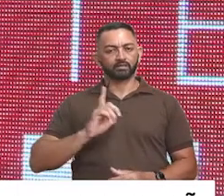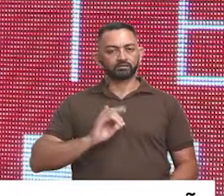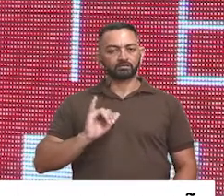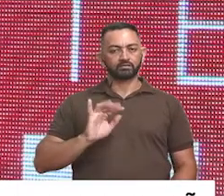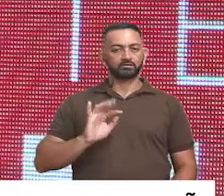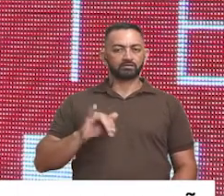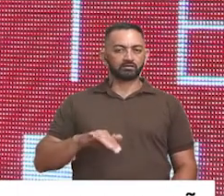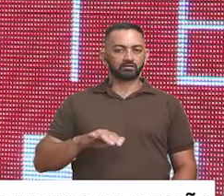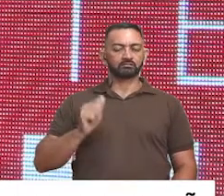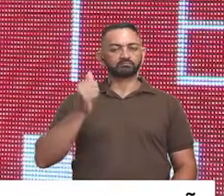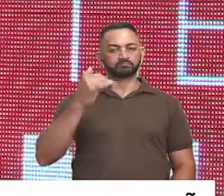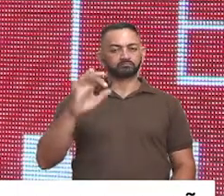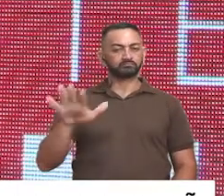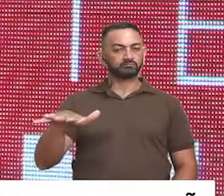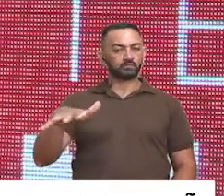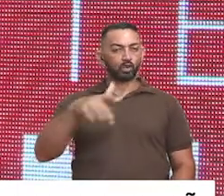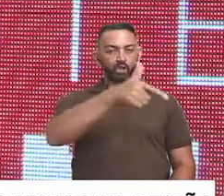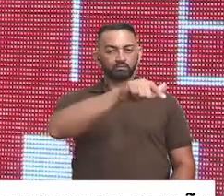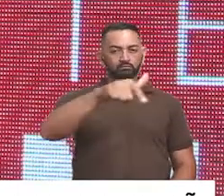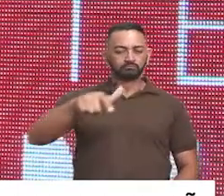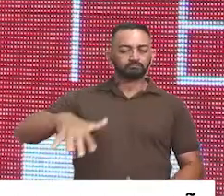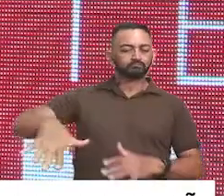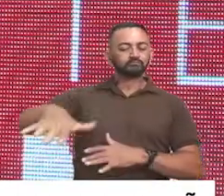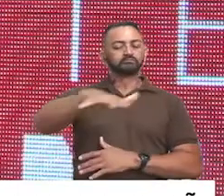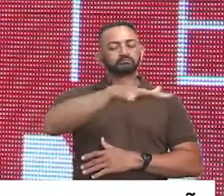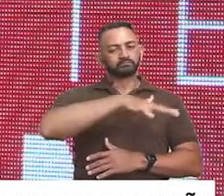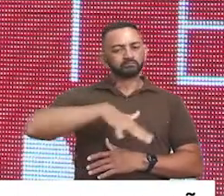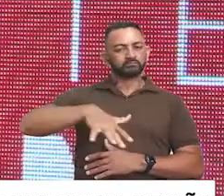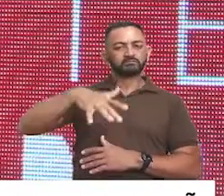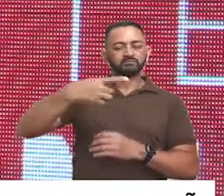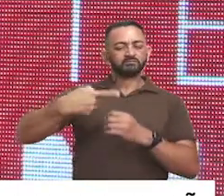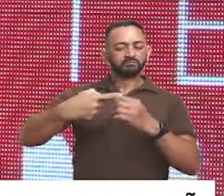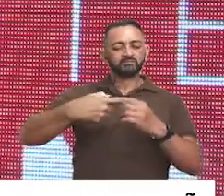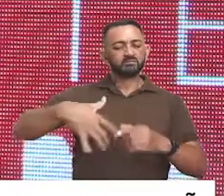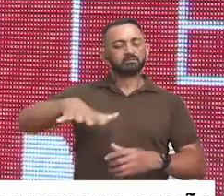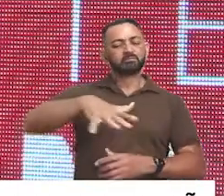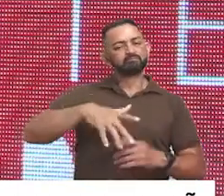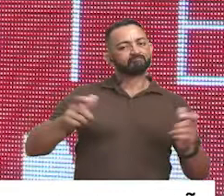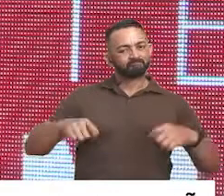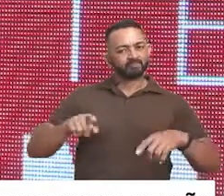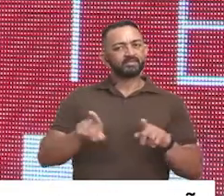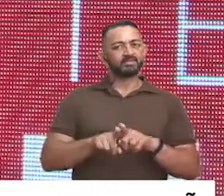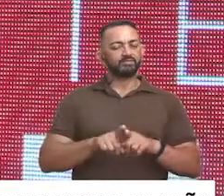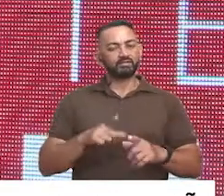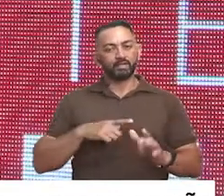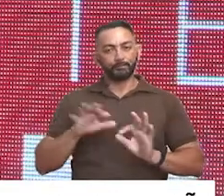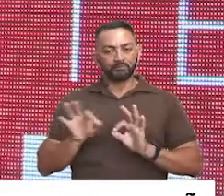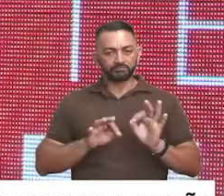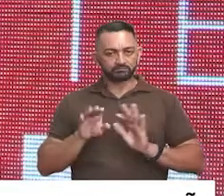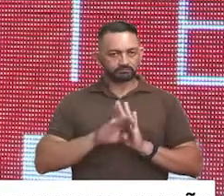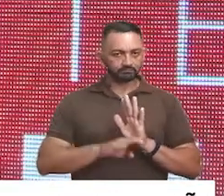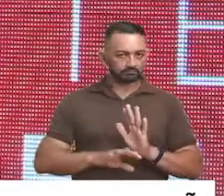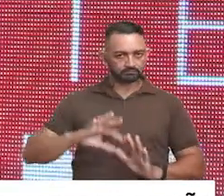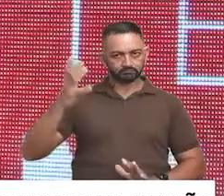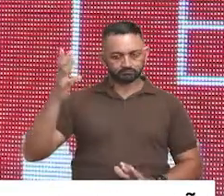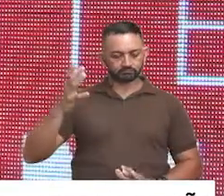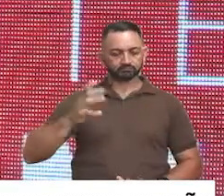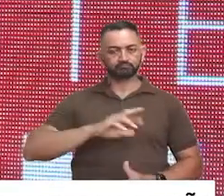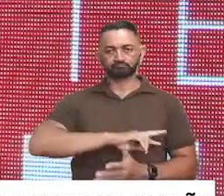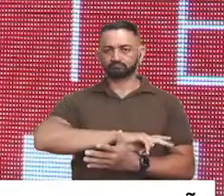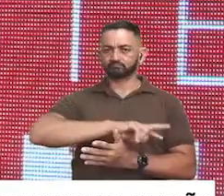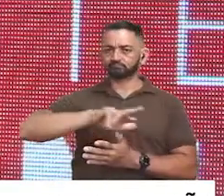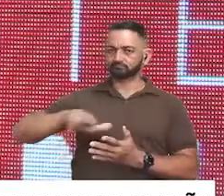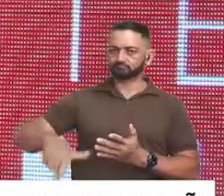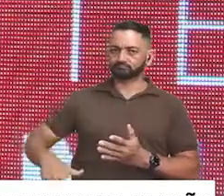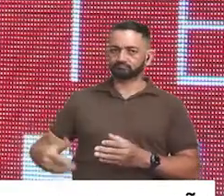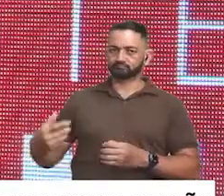Federal realizada em Itinga Açailândia outros zonas rurais também de outros municípios aqui da região e ainda tem planejamento para quem